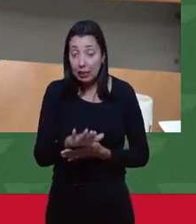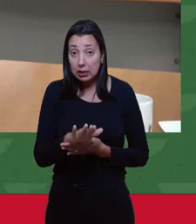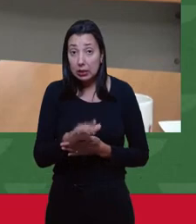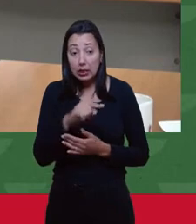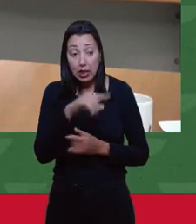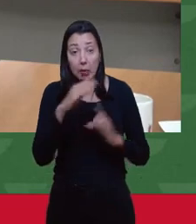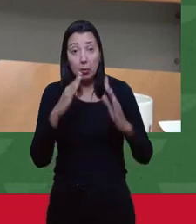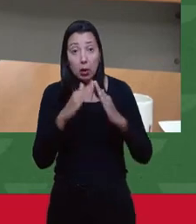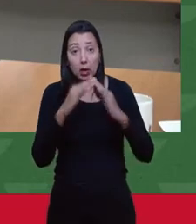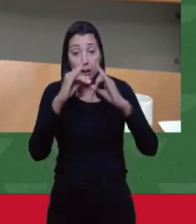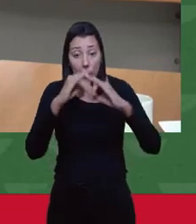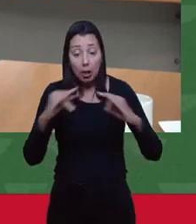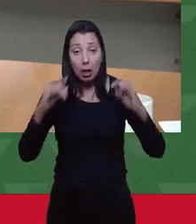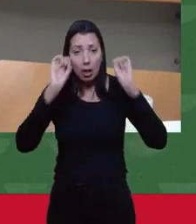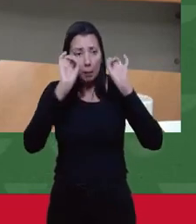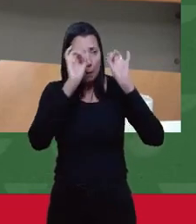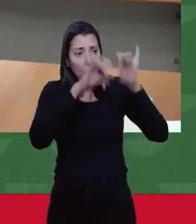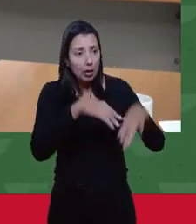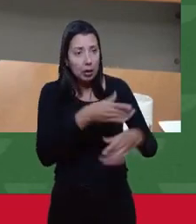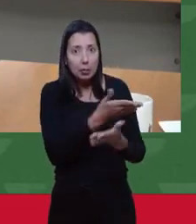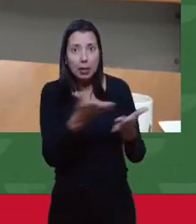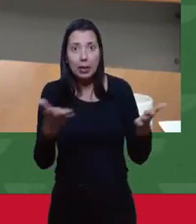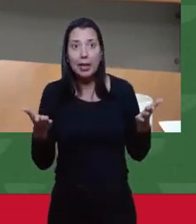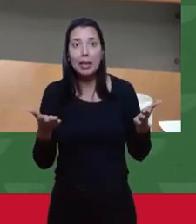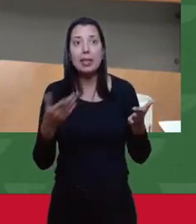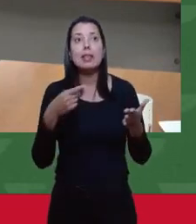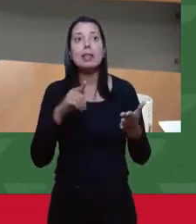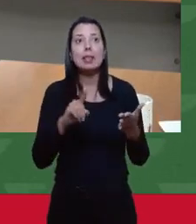abrigo são abandonadas por aqueles que